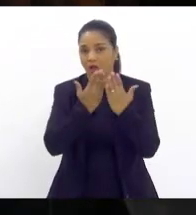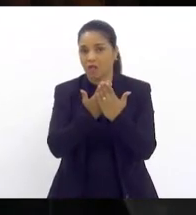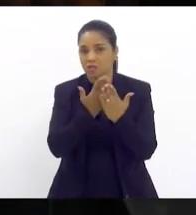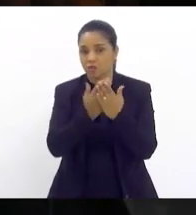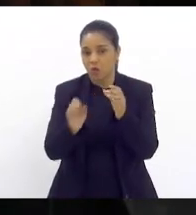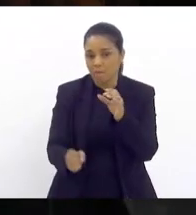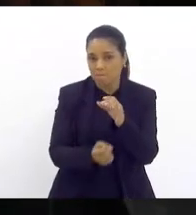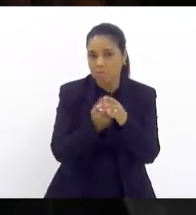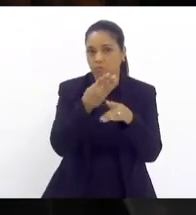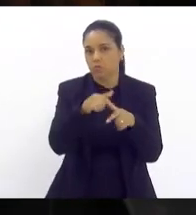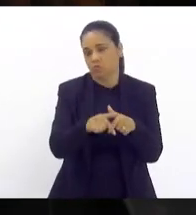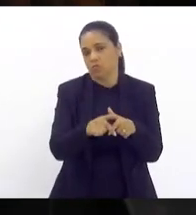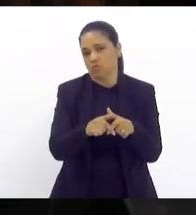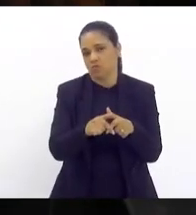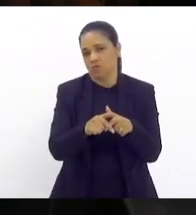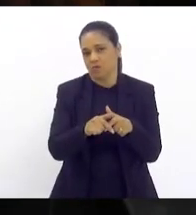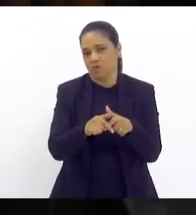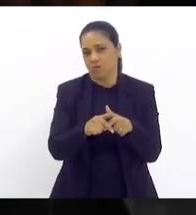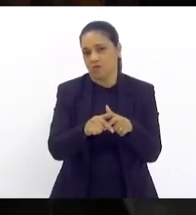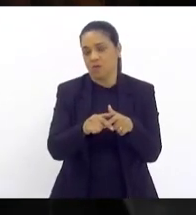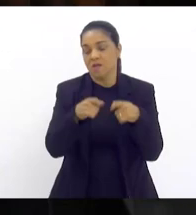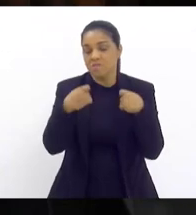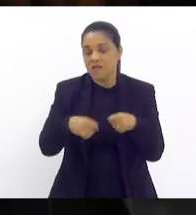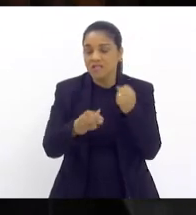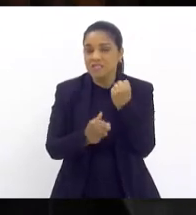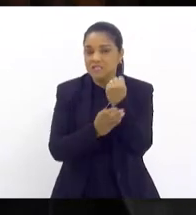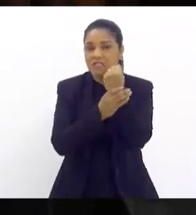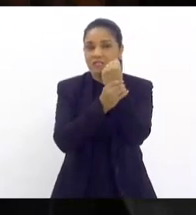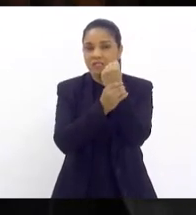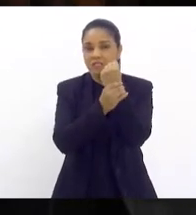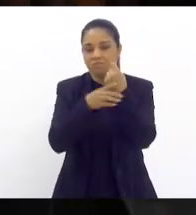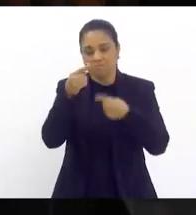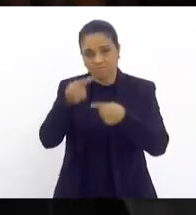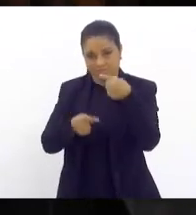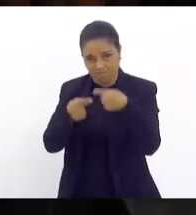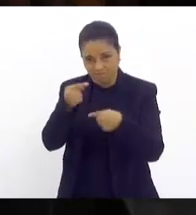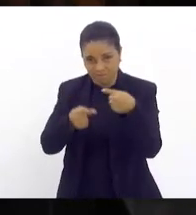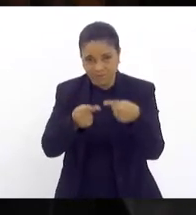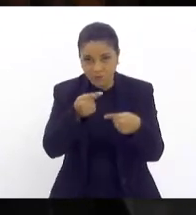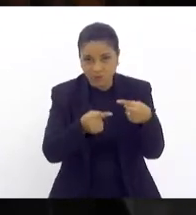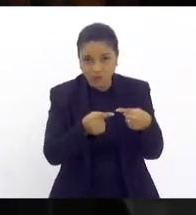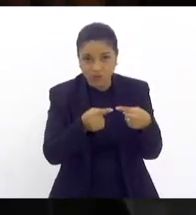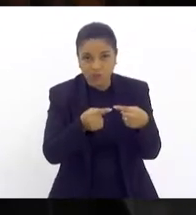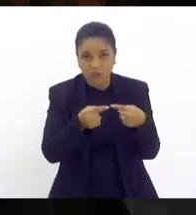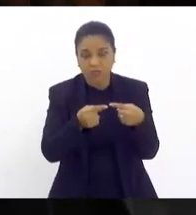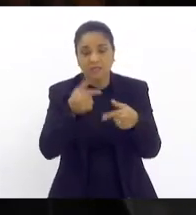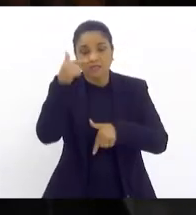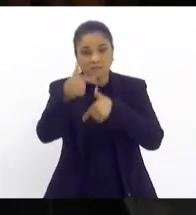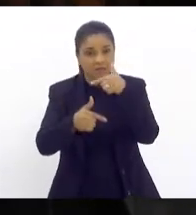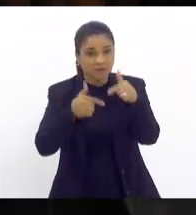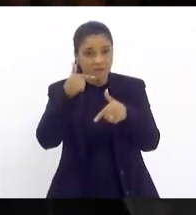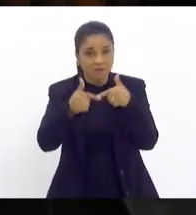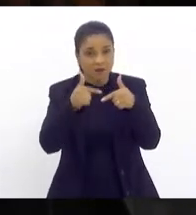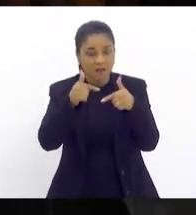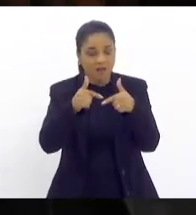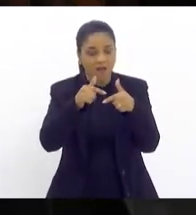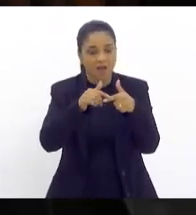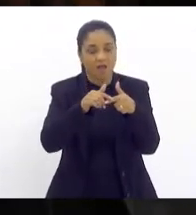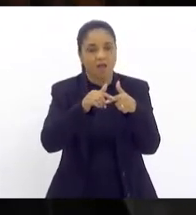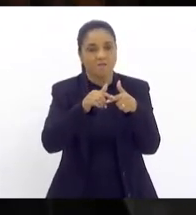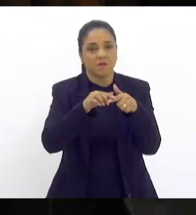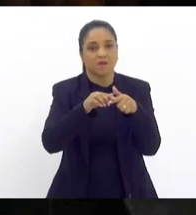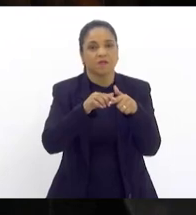localizados o cuidado especial das políticas de segurança tem que trabalhar para afastar a criminalidade